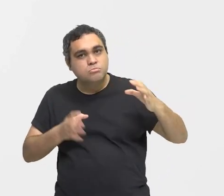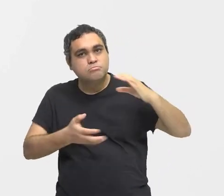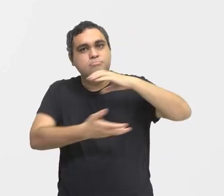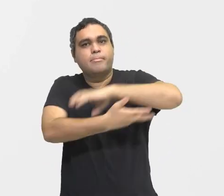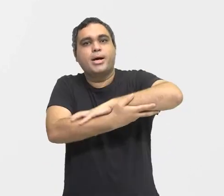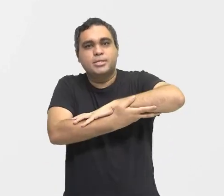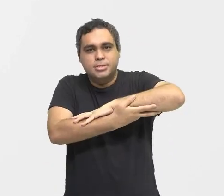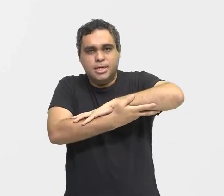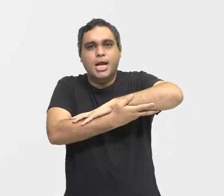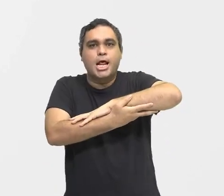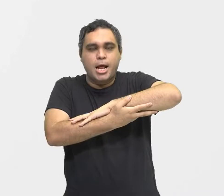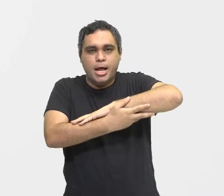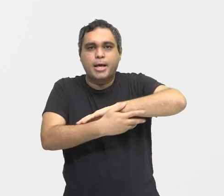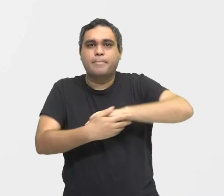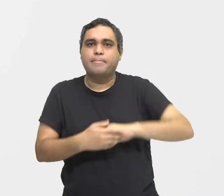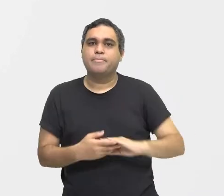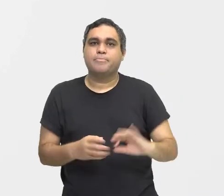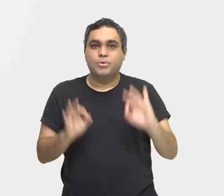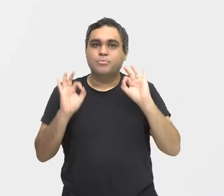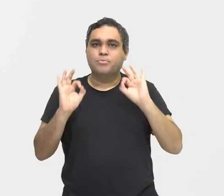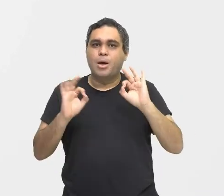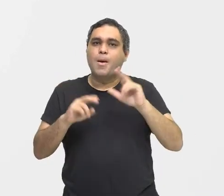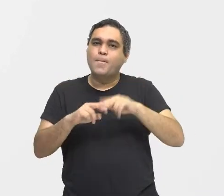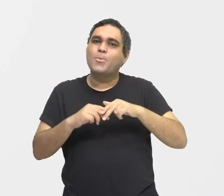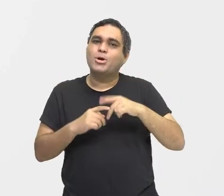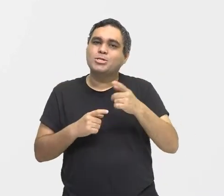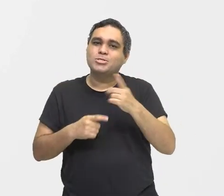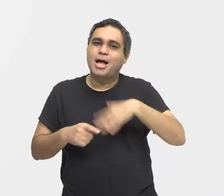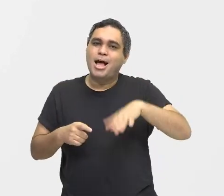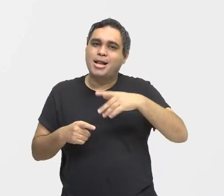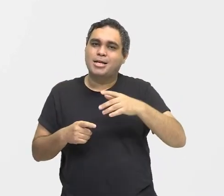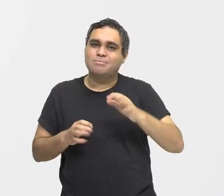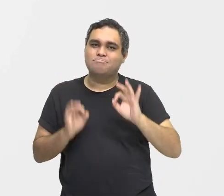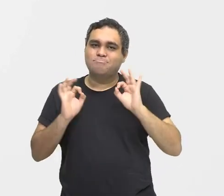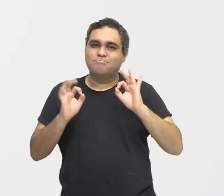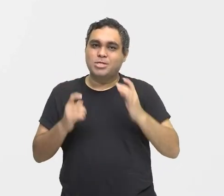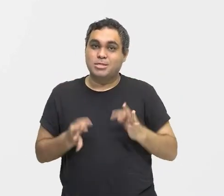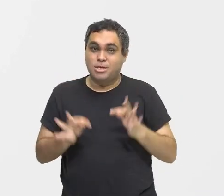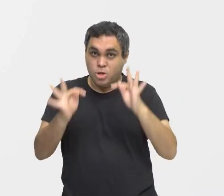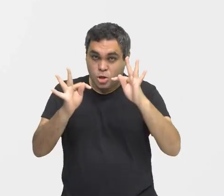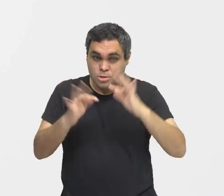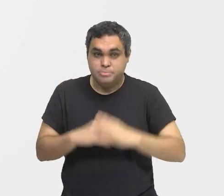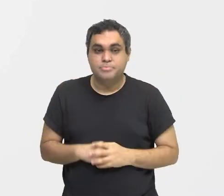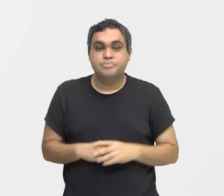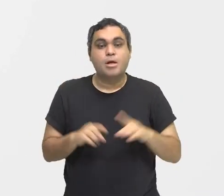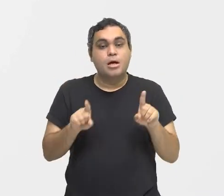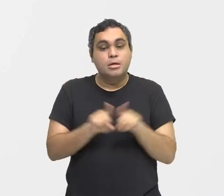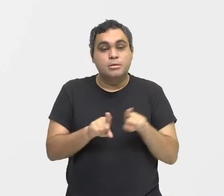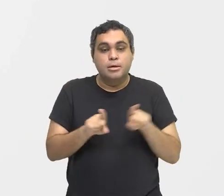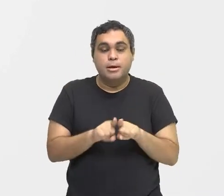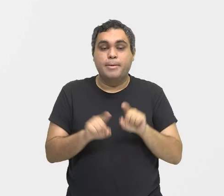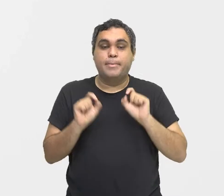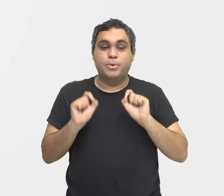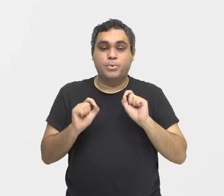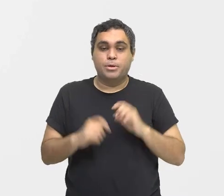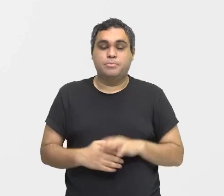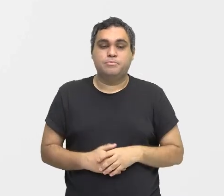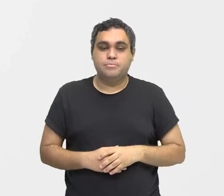setor tecnológico sofisticado. Mas, além disso, também o desenvolvimento que vai ocorrer com a